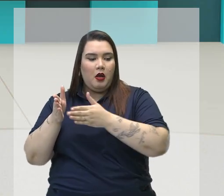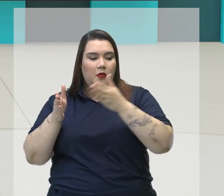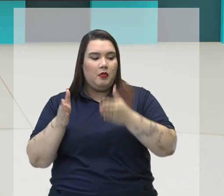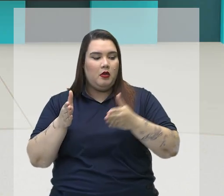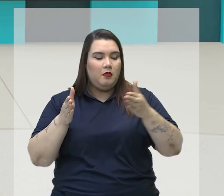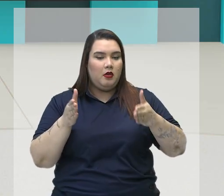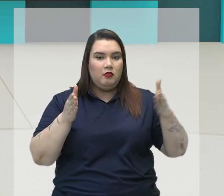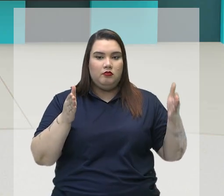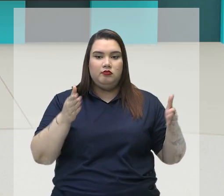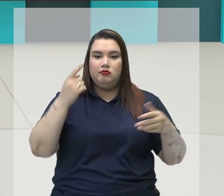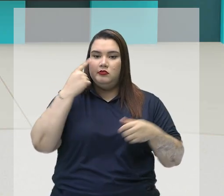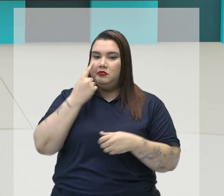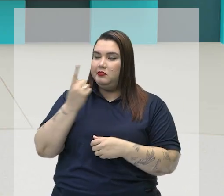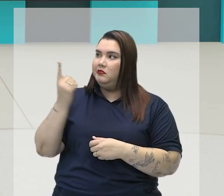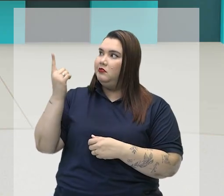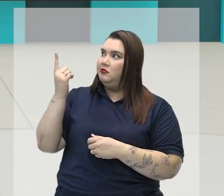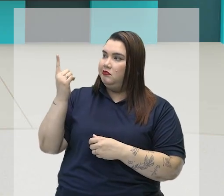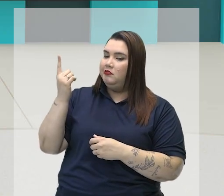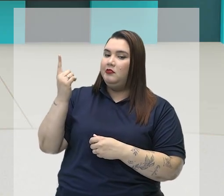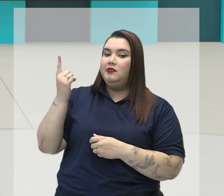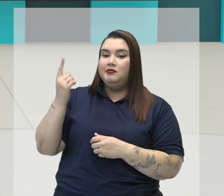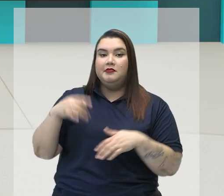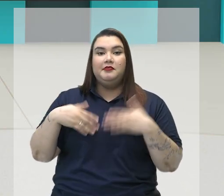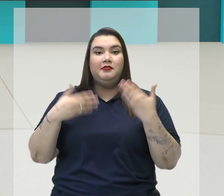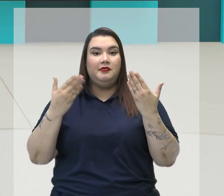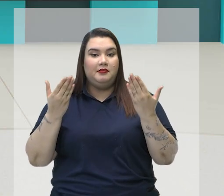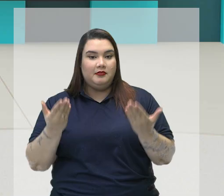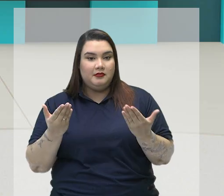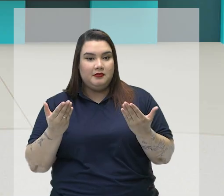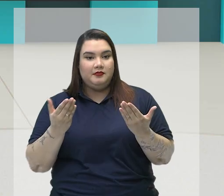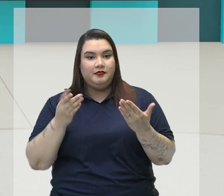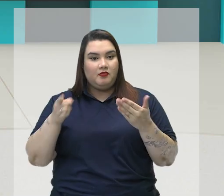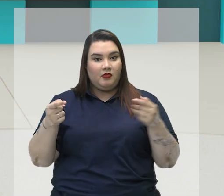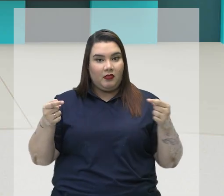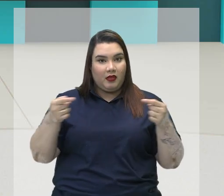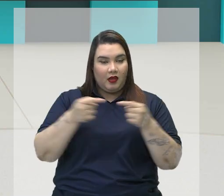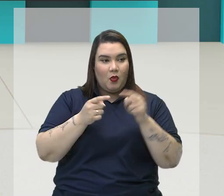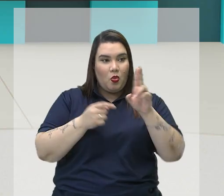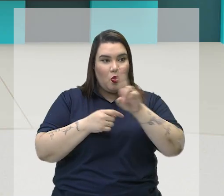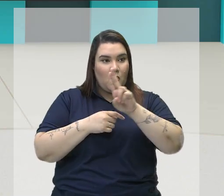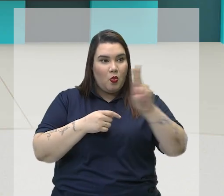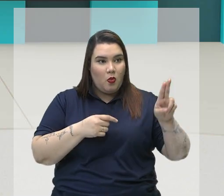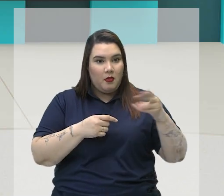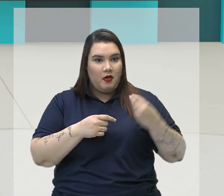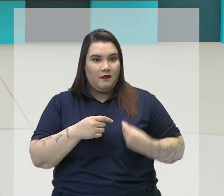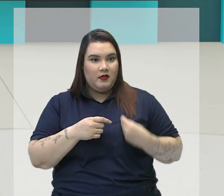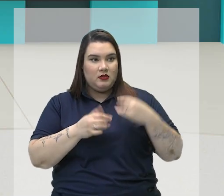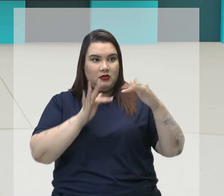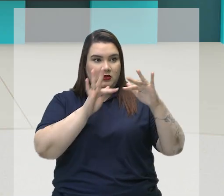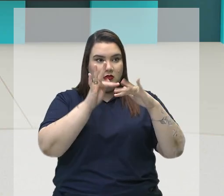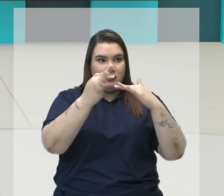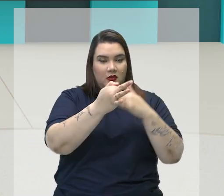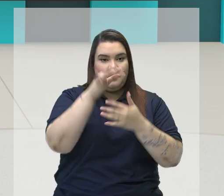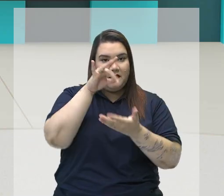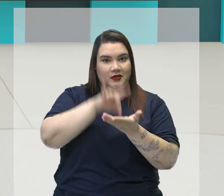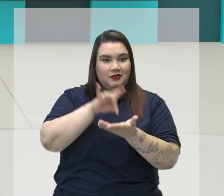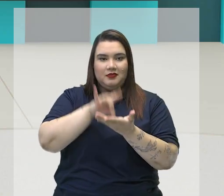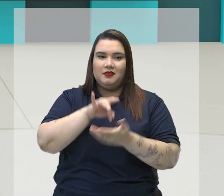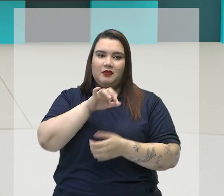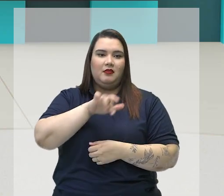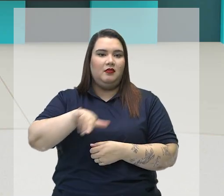aquele nome, aquela vida que está lá nas redes sociais, não é algo de